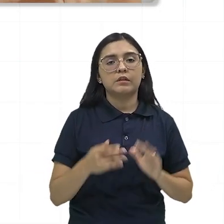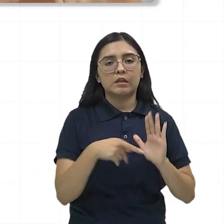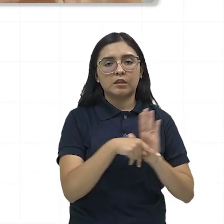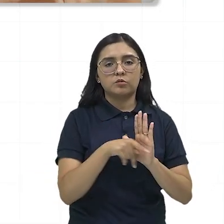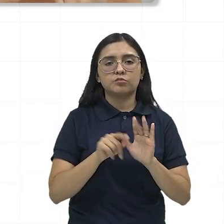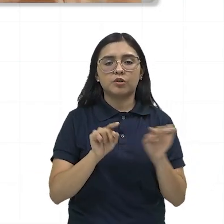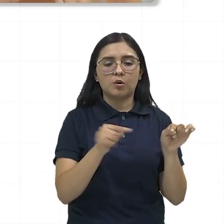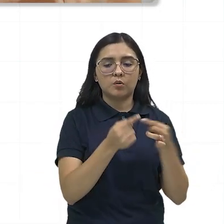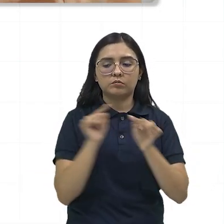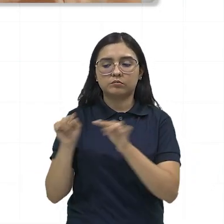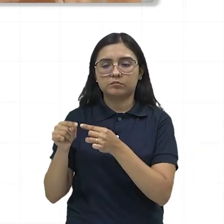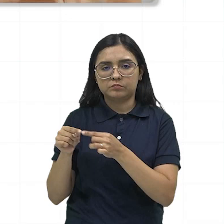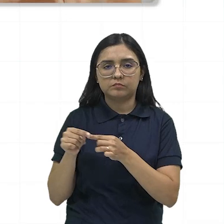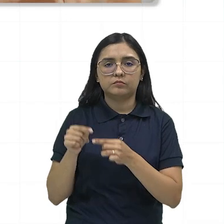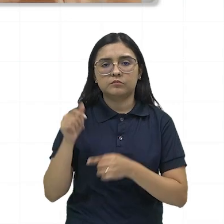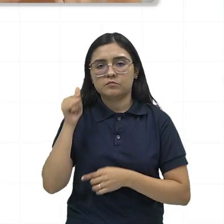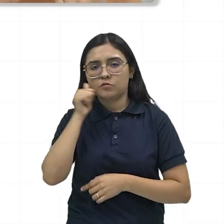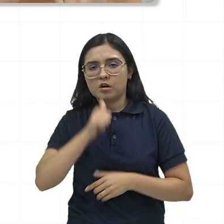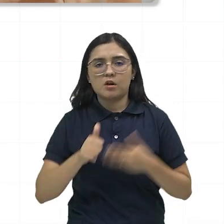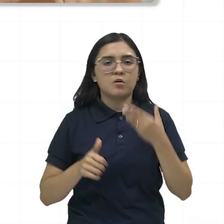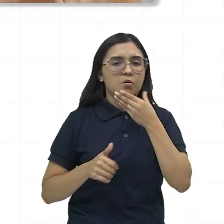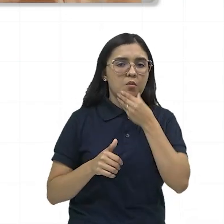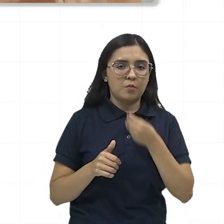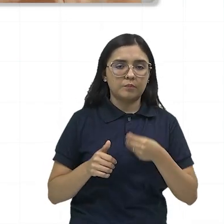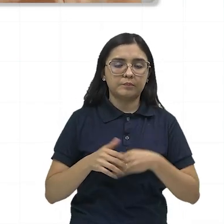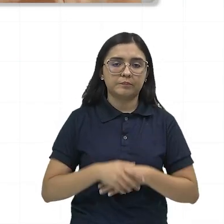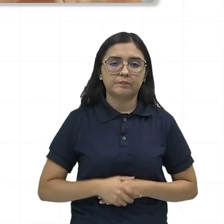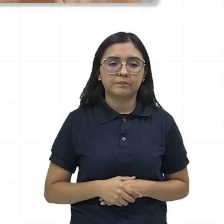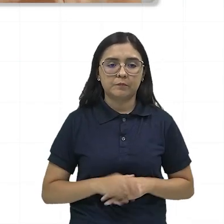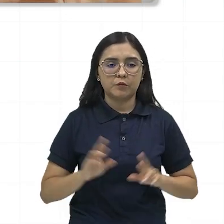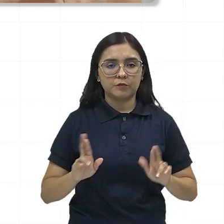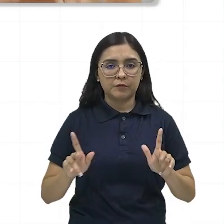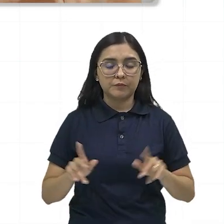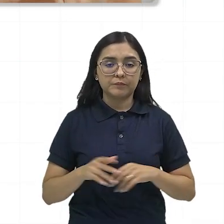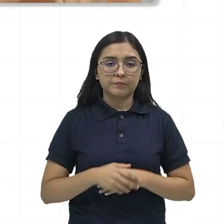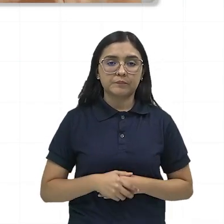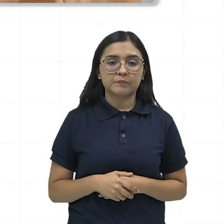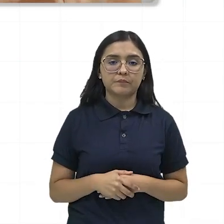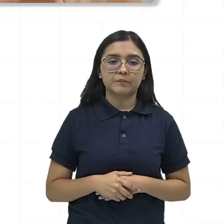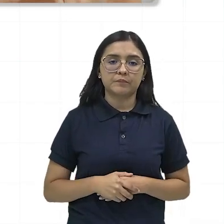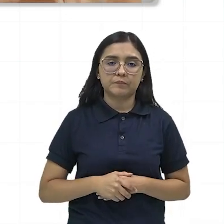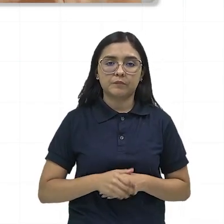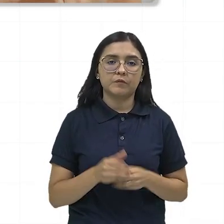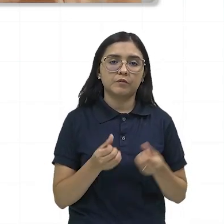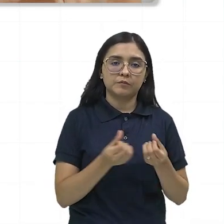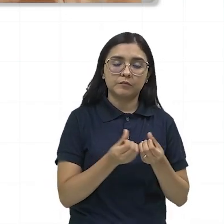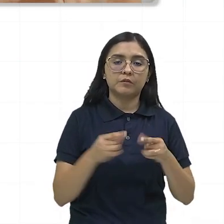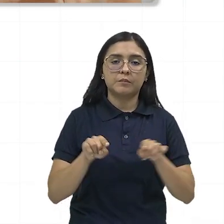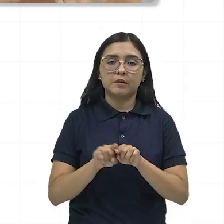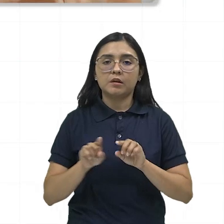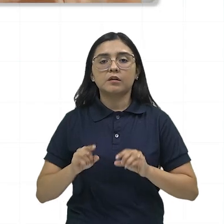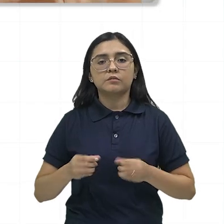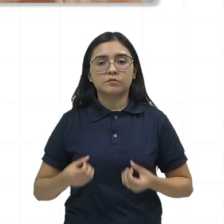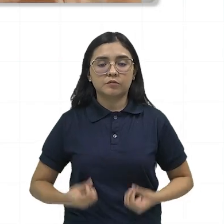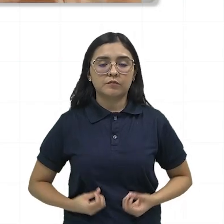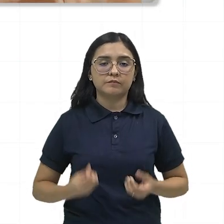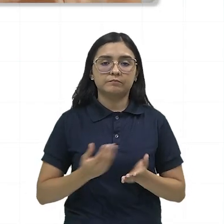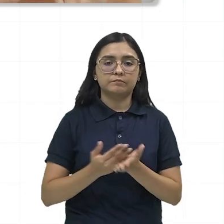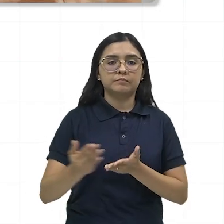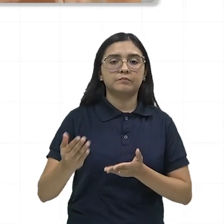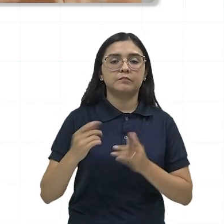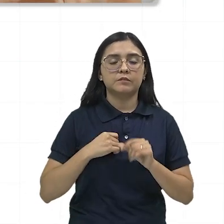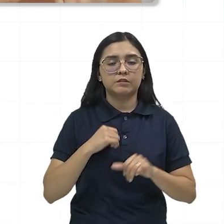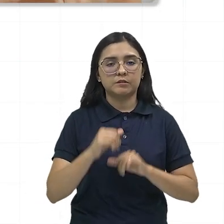um de acordo, né, com esses órgãos aí, com os ovários e com os testículos, e vão dar início a